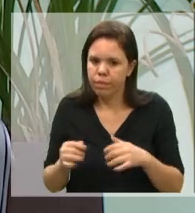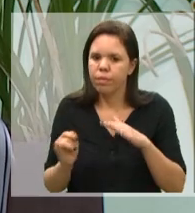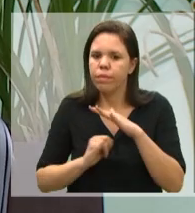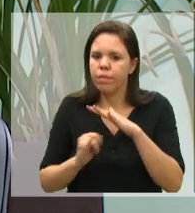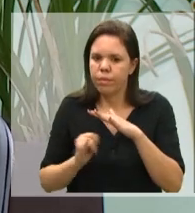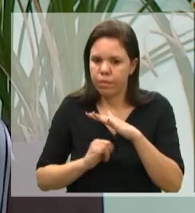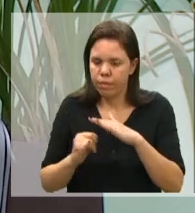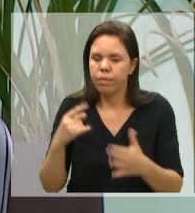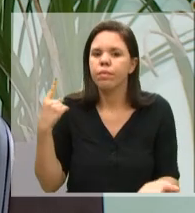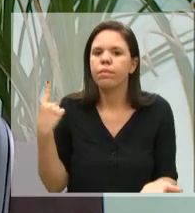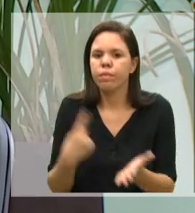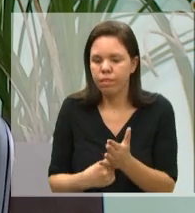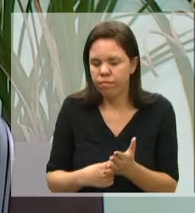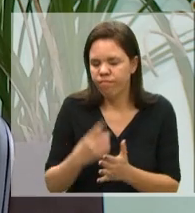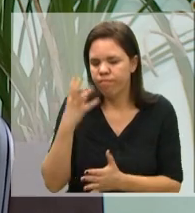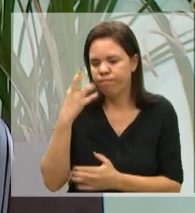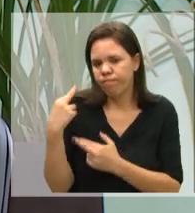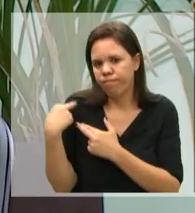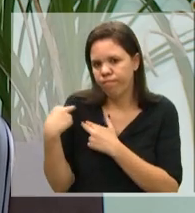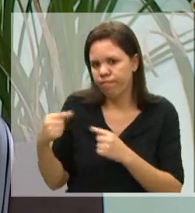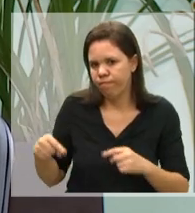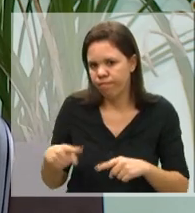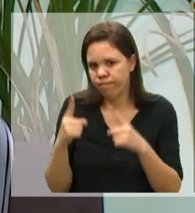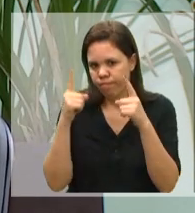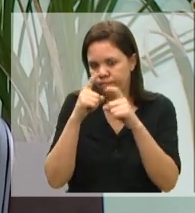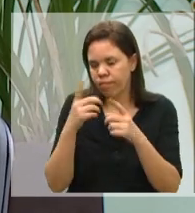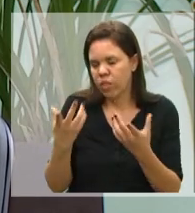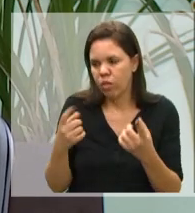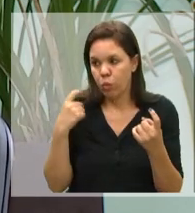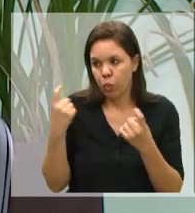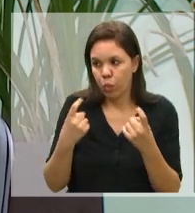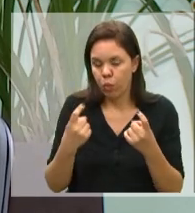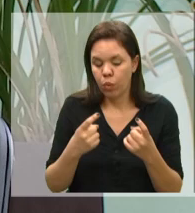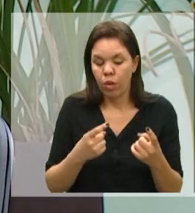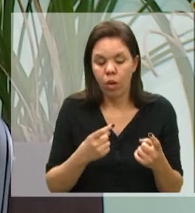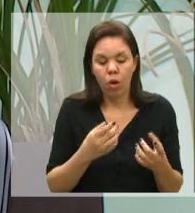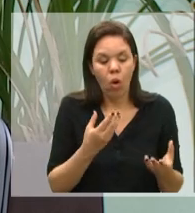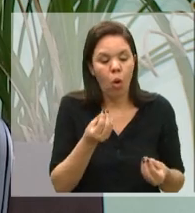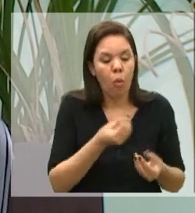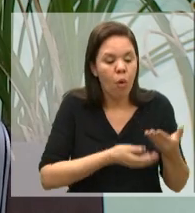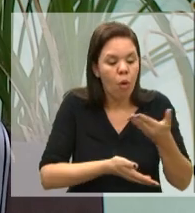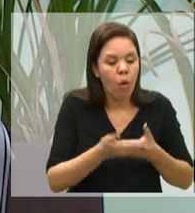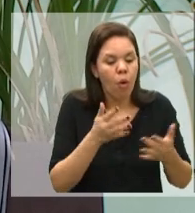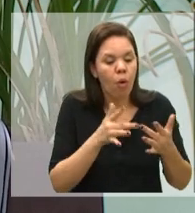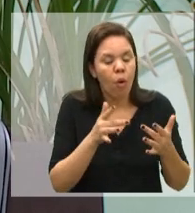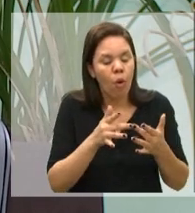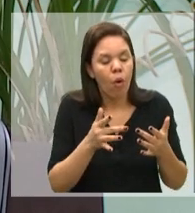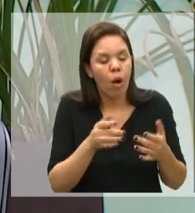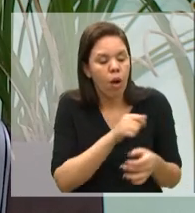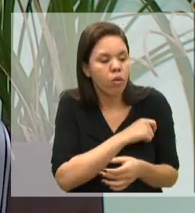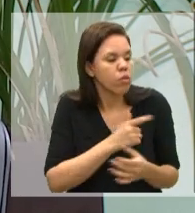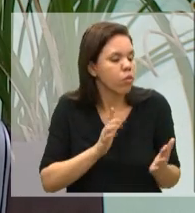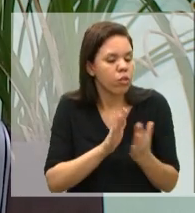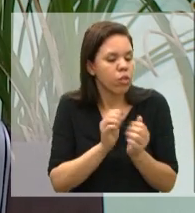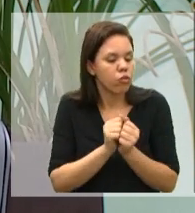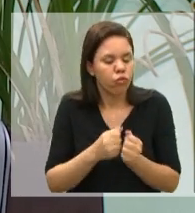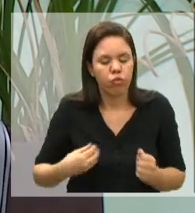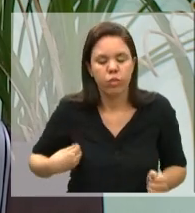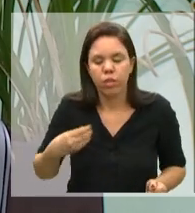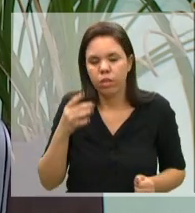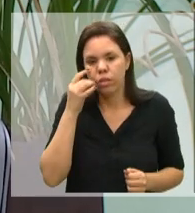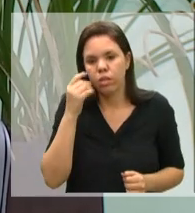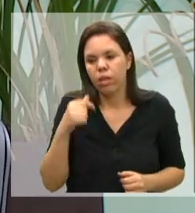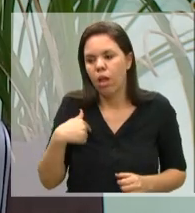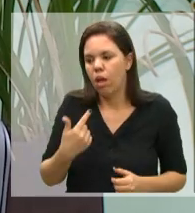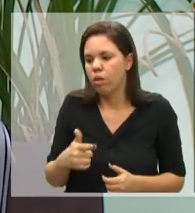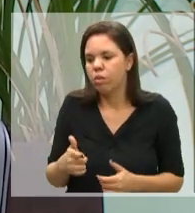seriamente comprometida, que é o seu desafio, como mediar um aluno que não está na minha frente, e o aluno como lidar com essa autonomia que eu tenho, porque já que eu